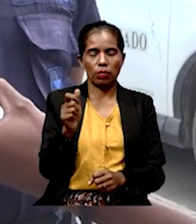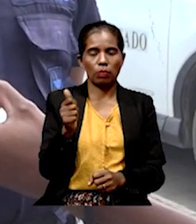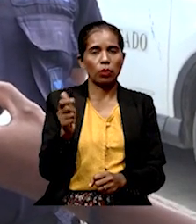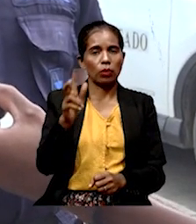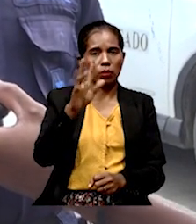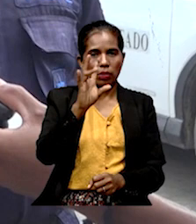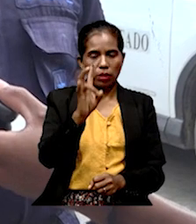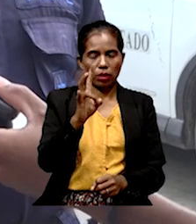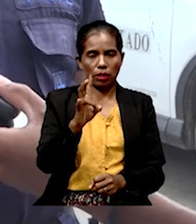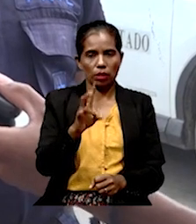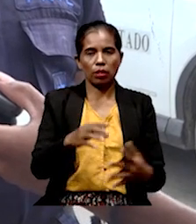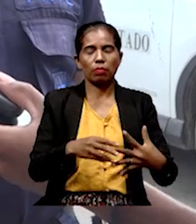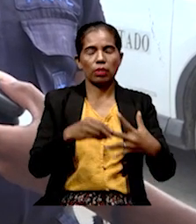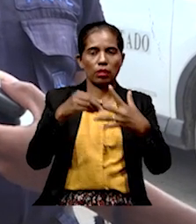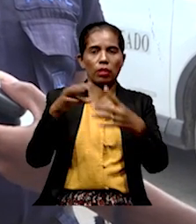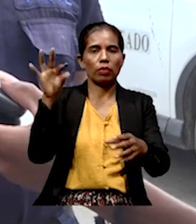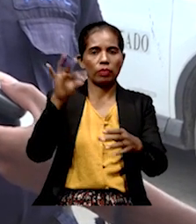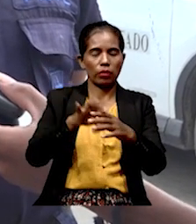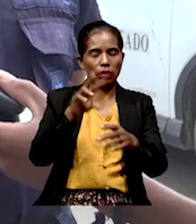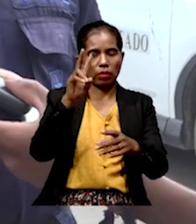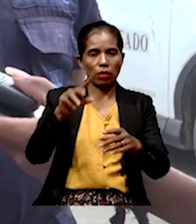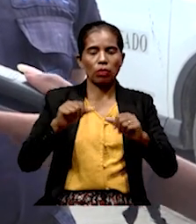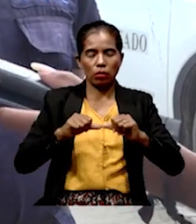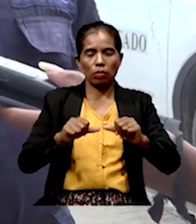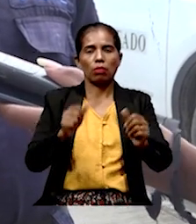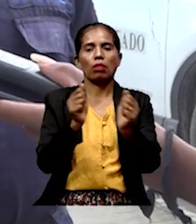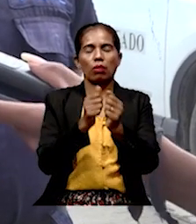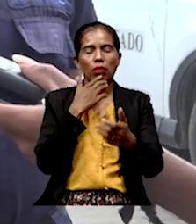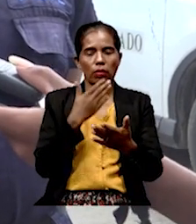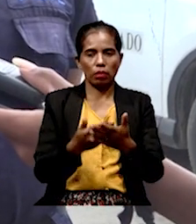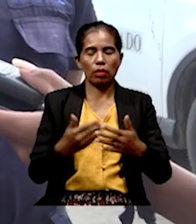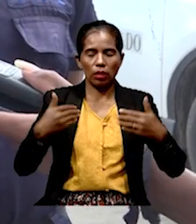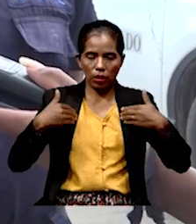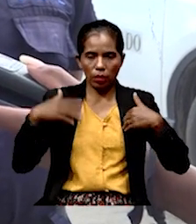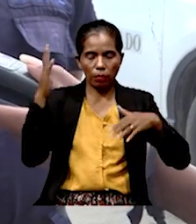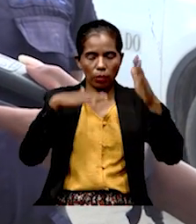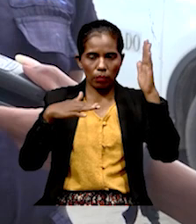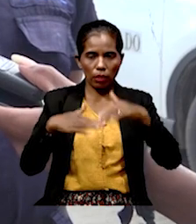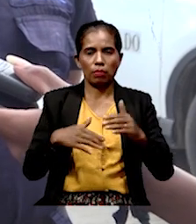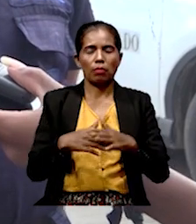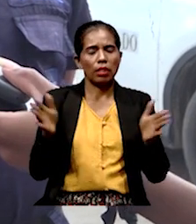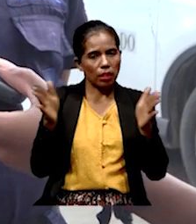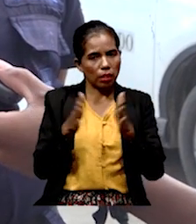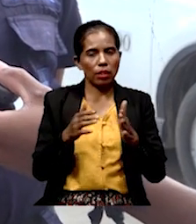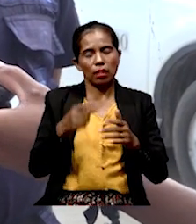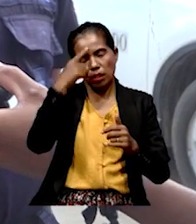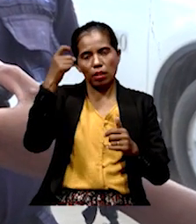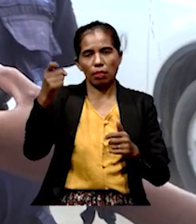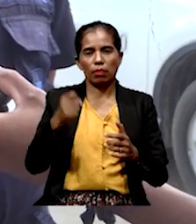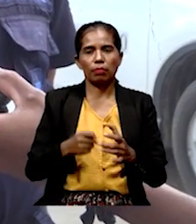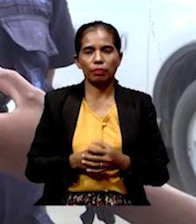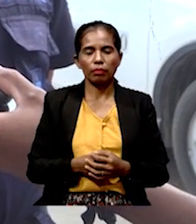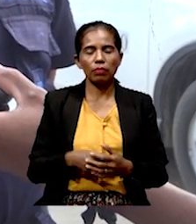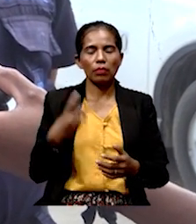E especialmente a segunda ronda, né? Laudia. Mesmo que aconteça incidente aqui com Balun, mas tamba